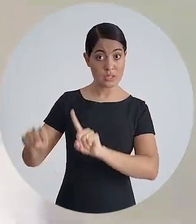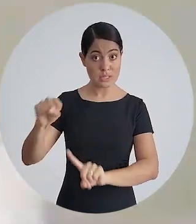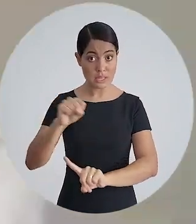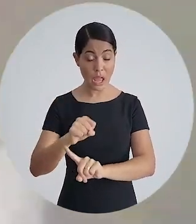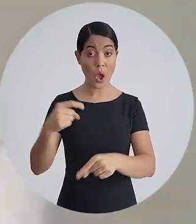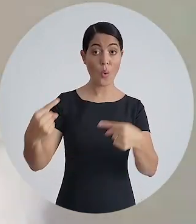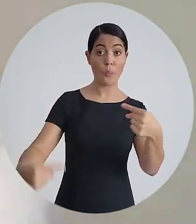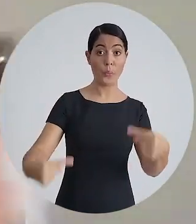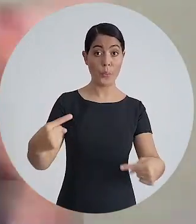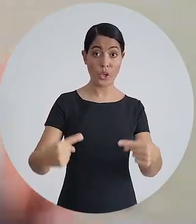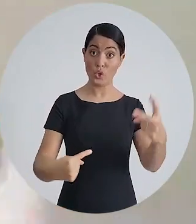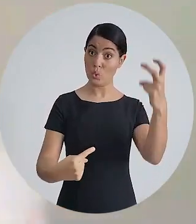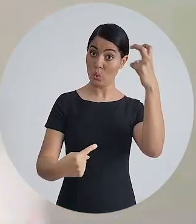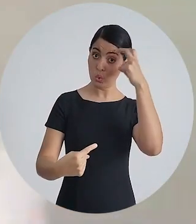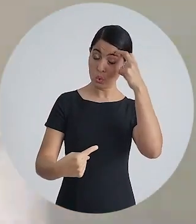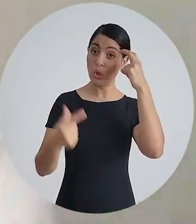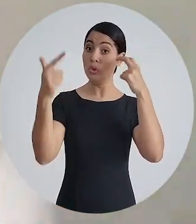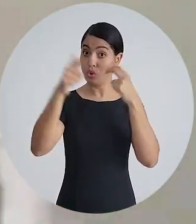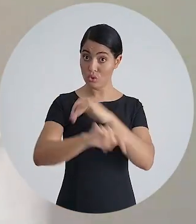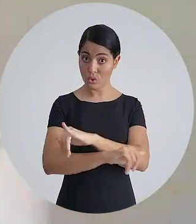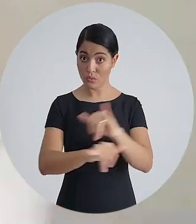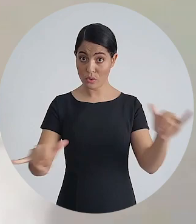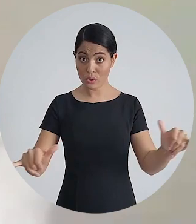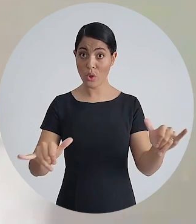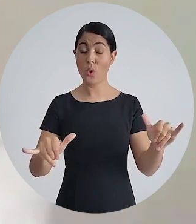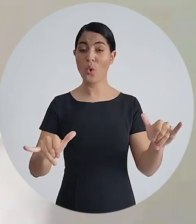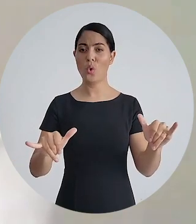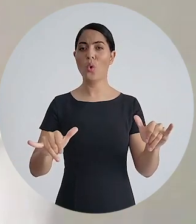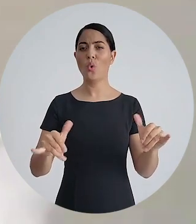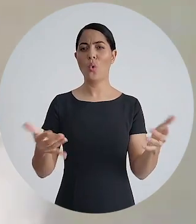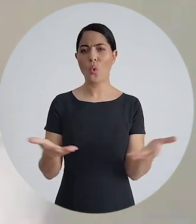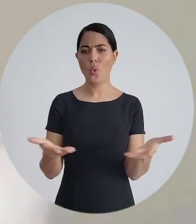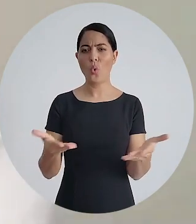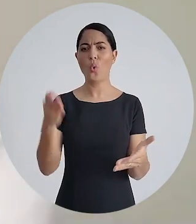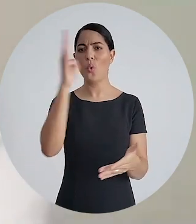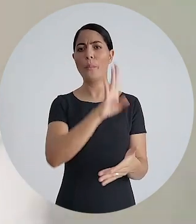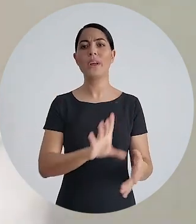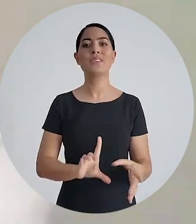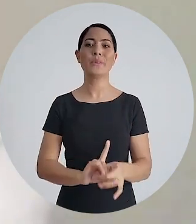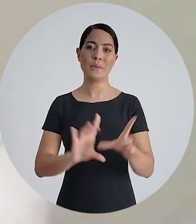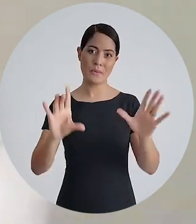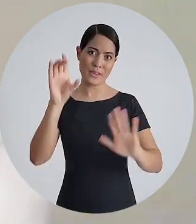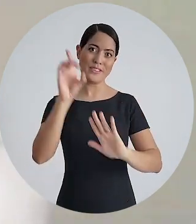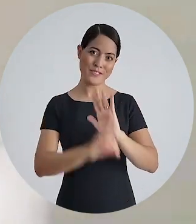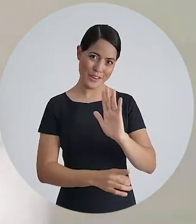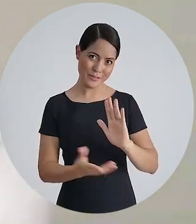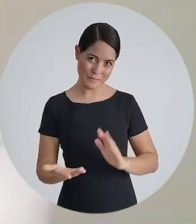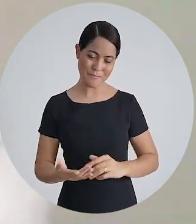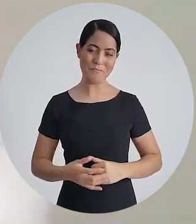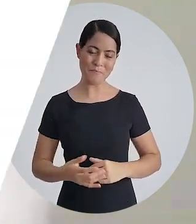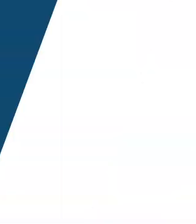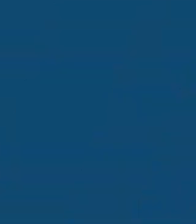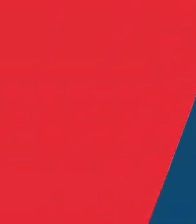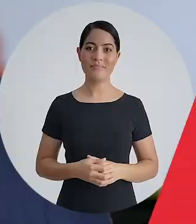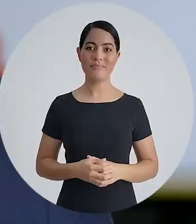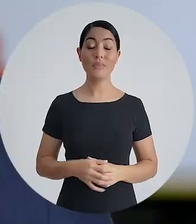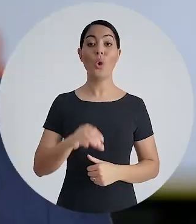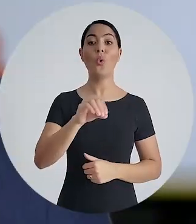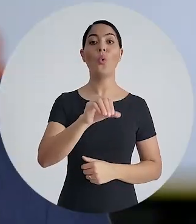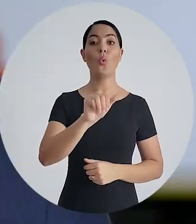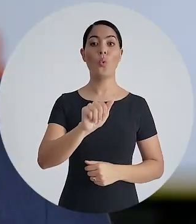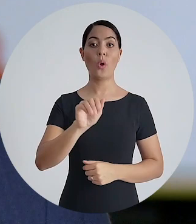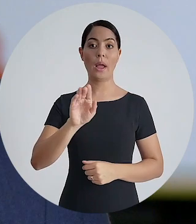sociopolítico, cultural e condizente, repito mais uma vez, com o nosso Estado democrático de direito. A